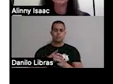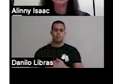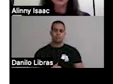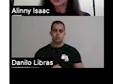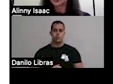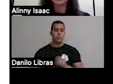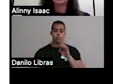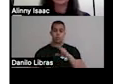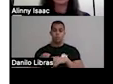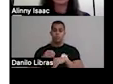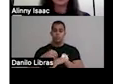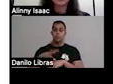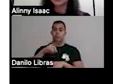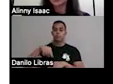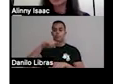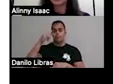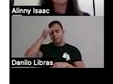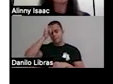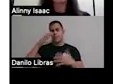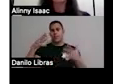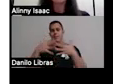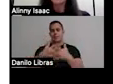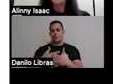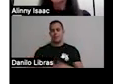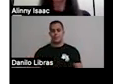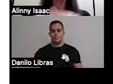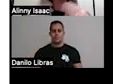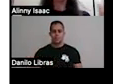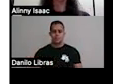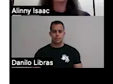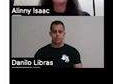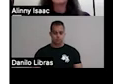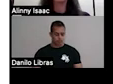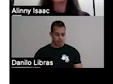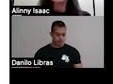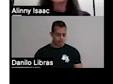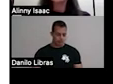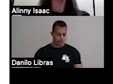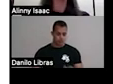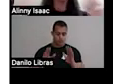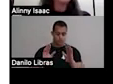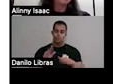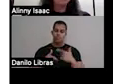só para vocês não se perderem daqui a pouco. Mas aí diversos trabalhos